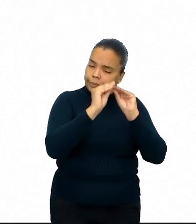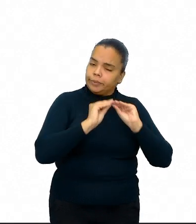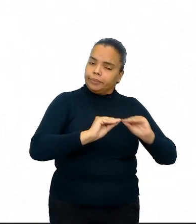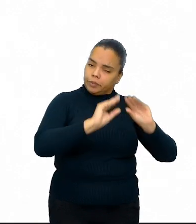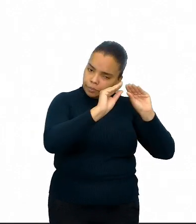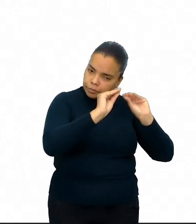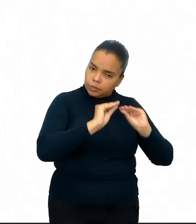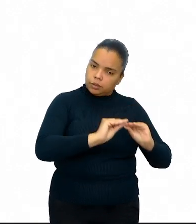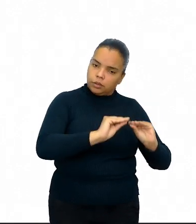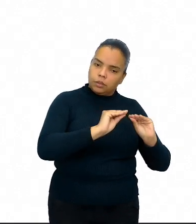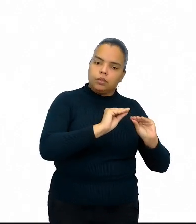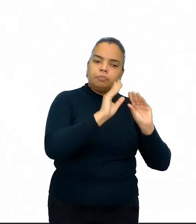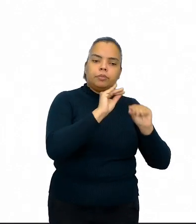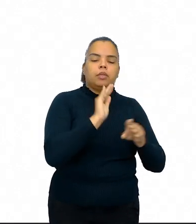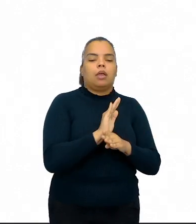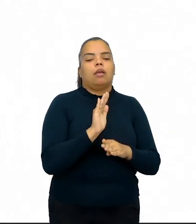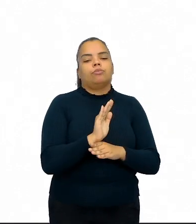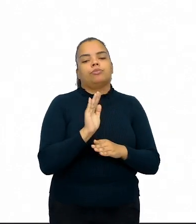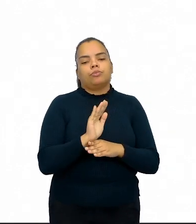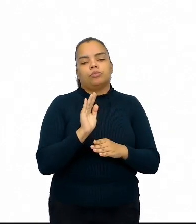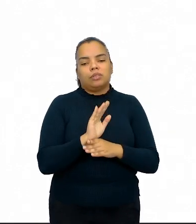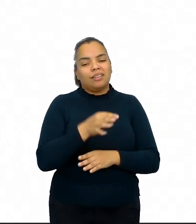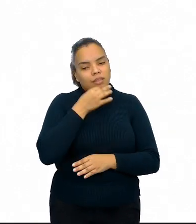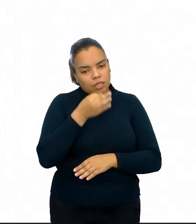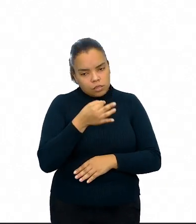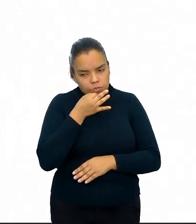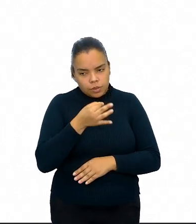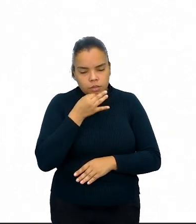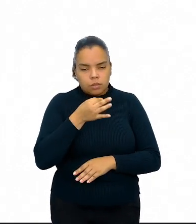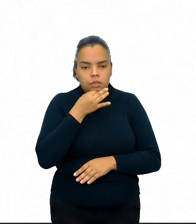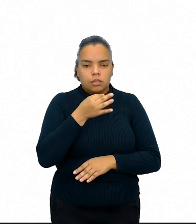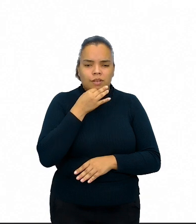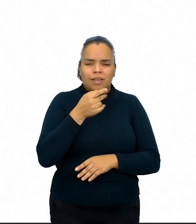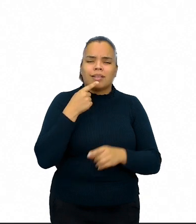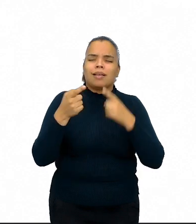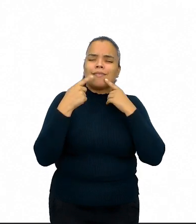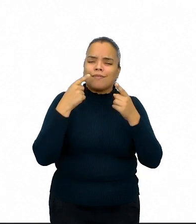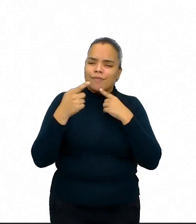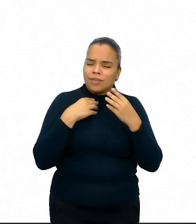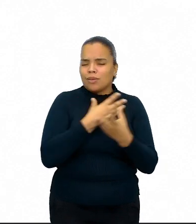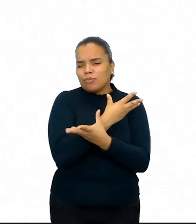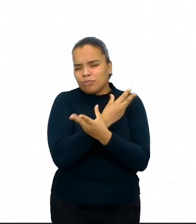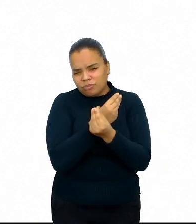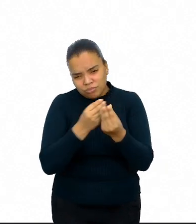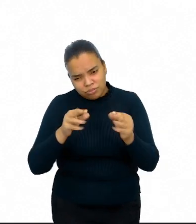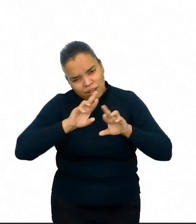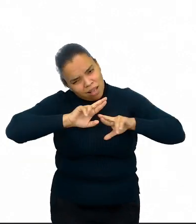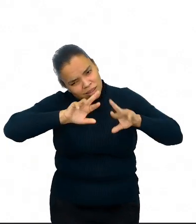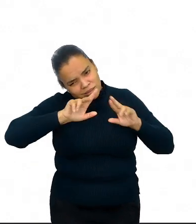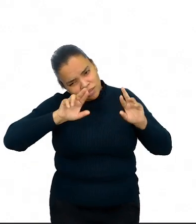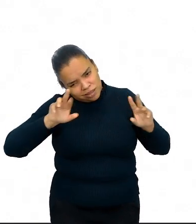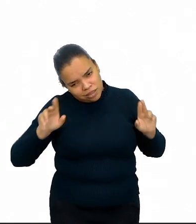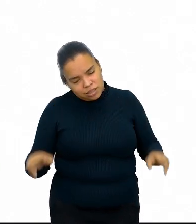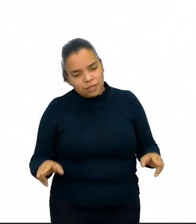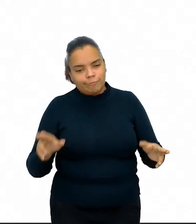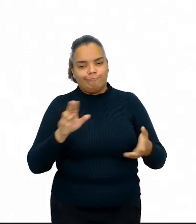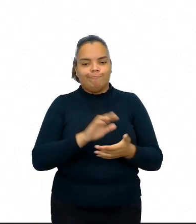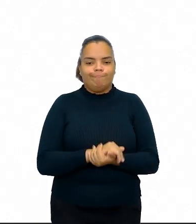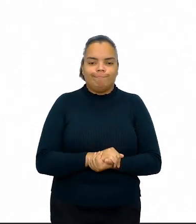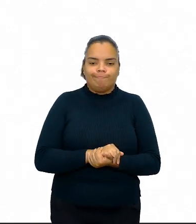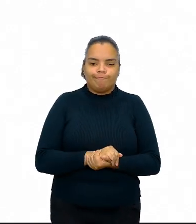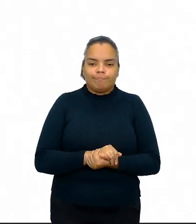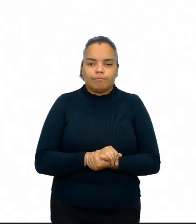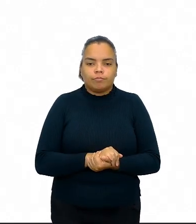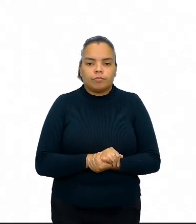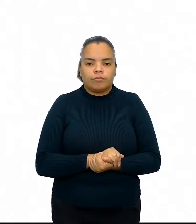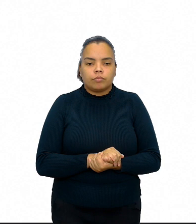temos várias sugestões, várias críticas, vários elogios, e a nossa proposta é essa, né? Uma vez que